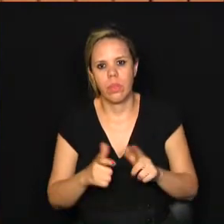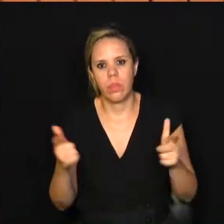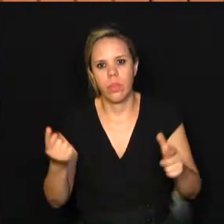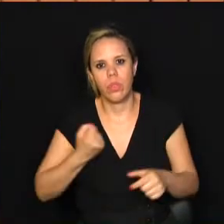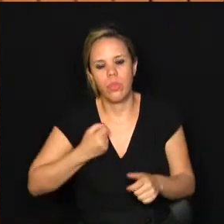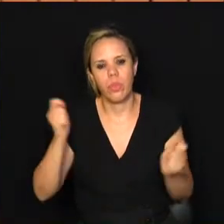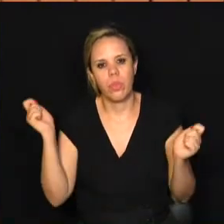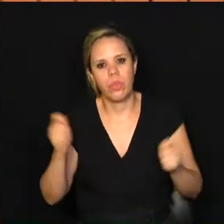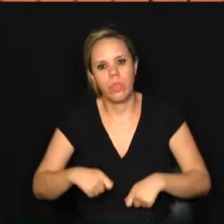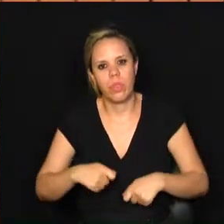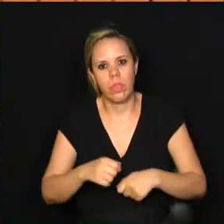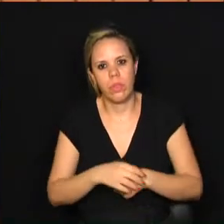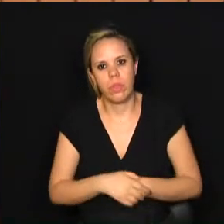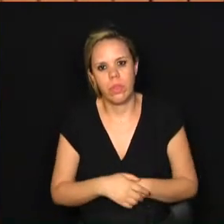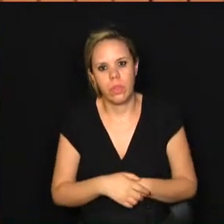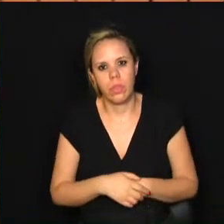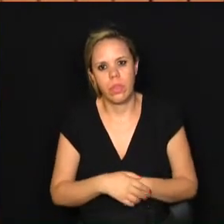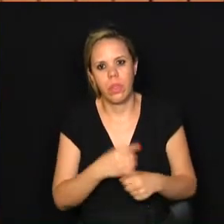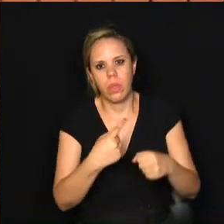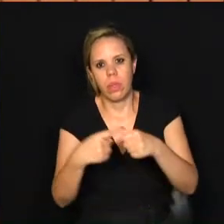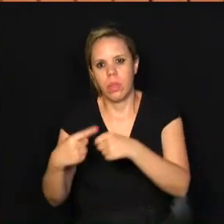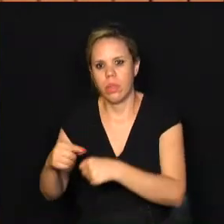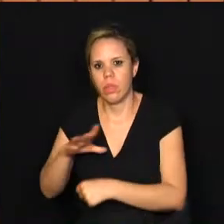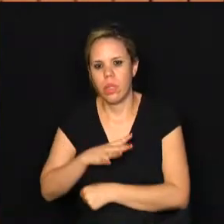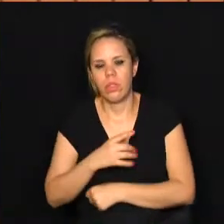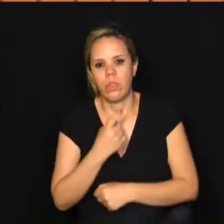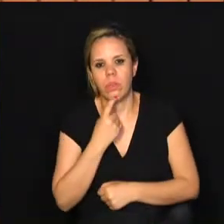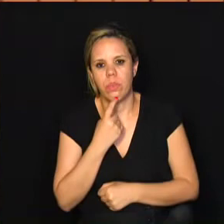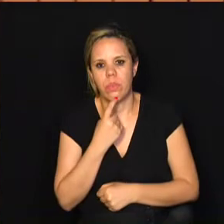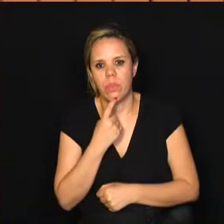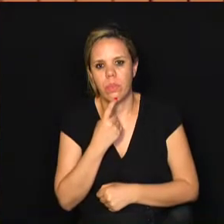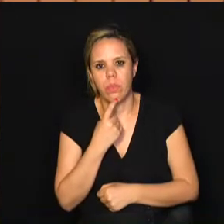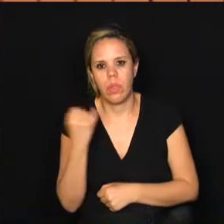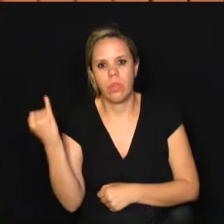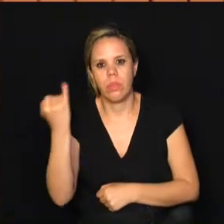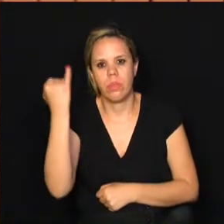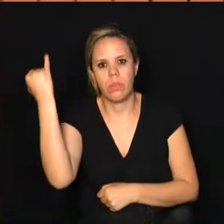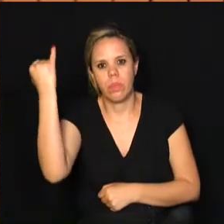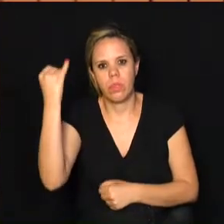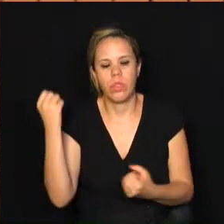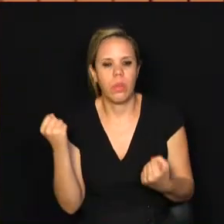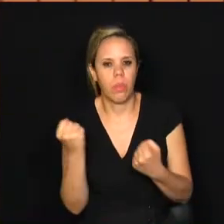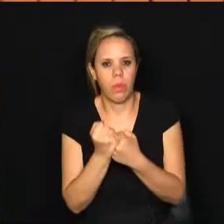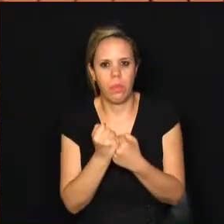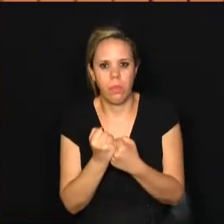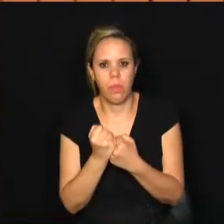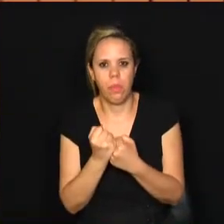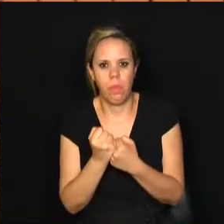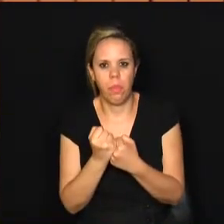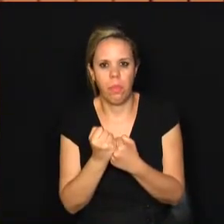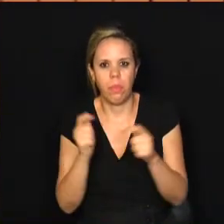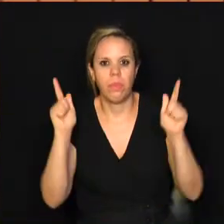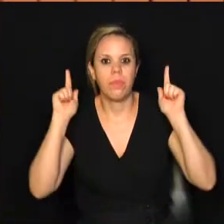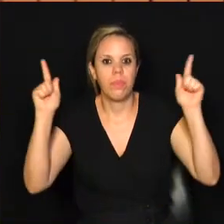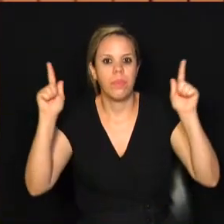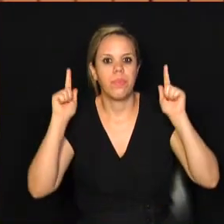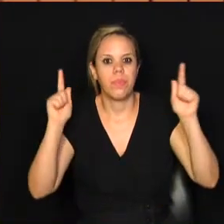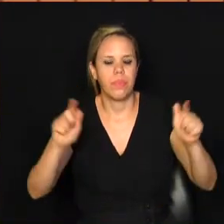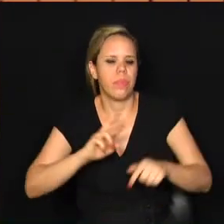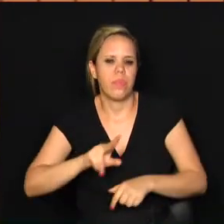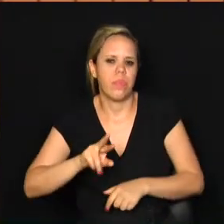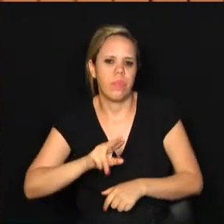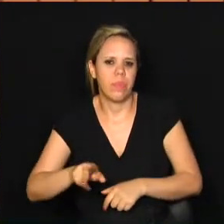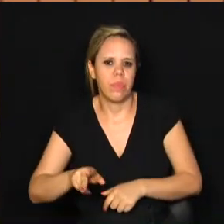possível de munícipes aqui da cidade de Campinas a importância de apoio a esta greve, porque essa não é uma